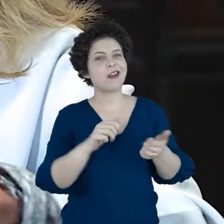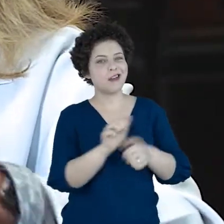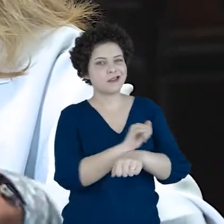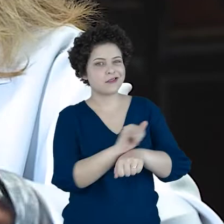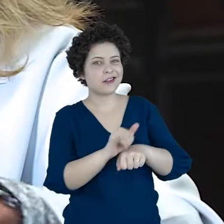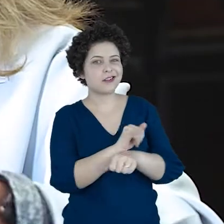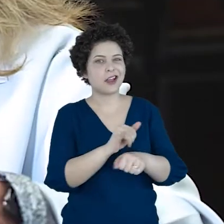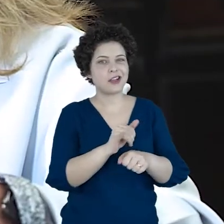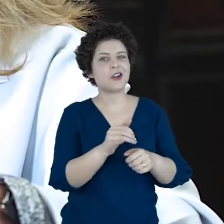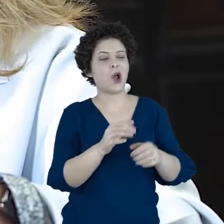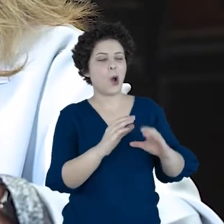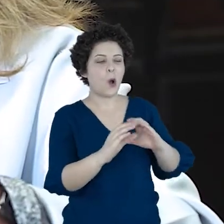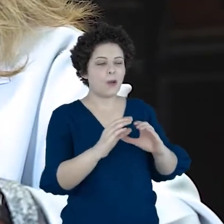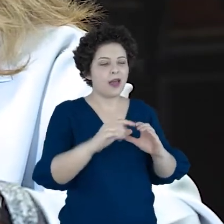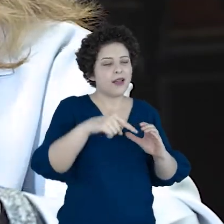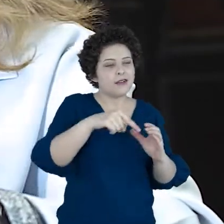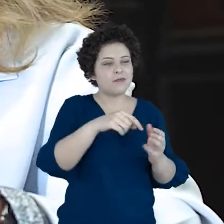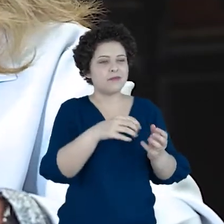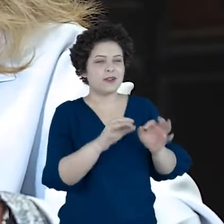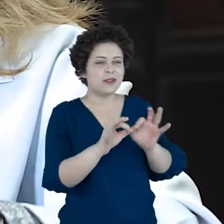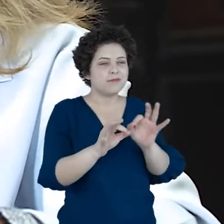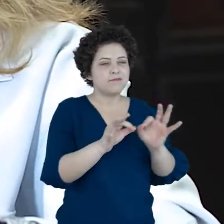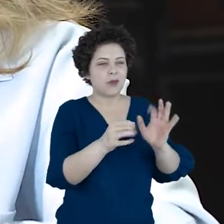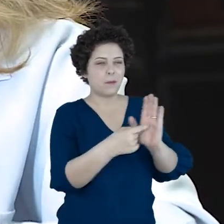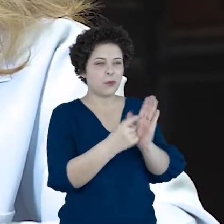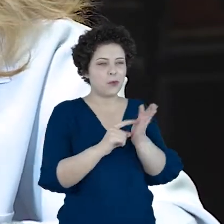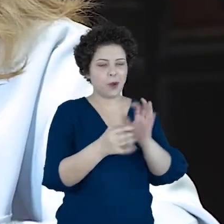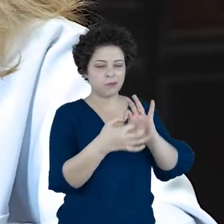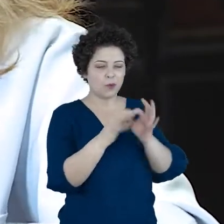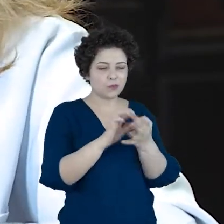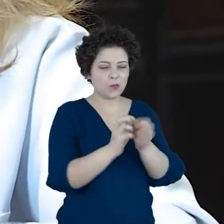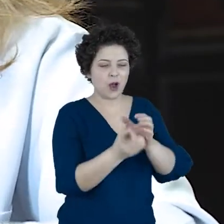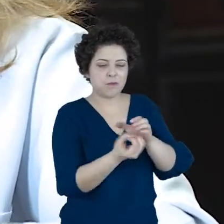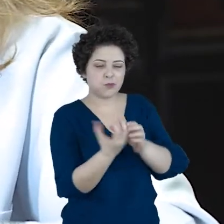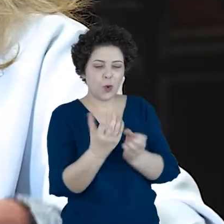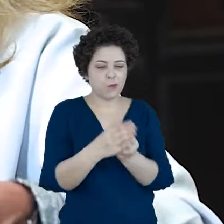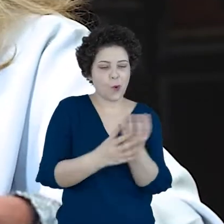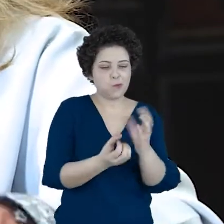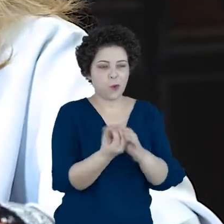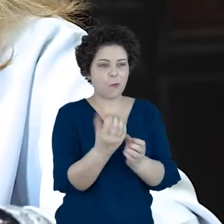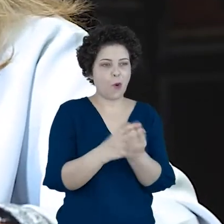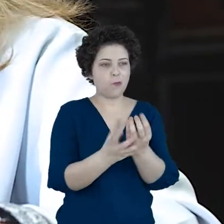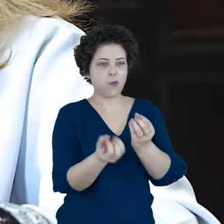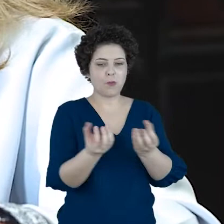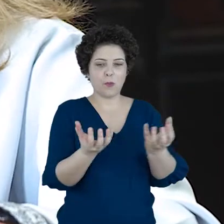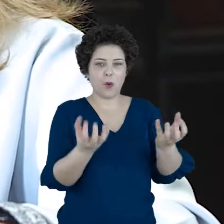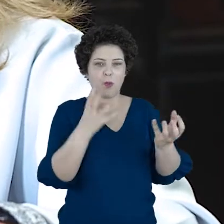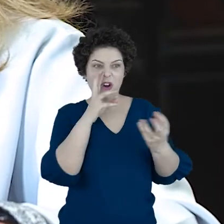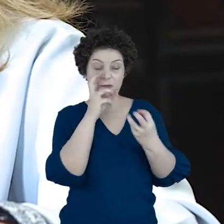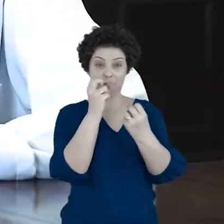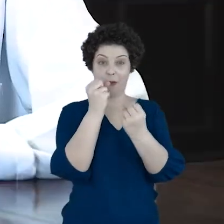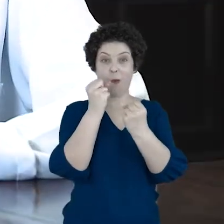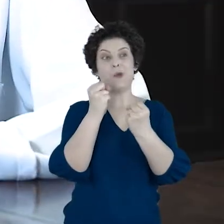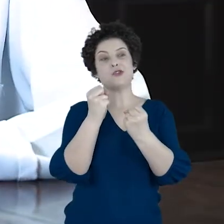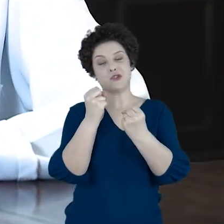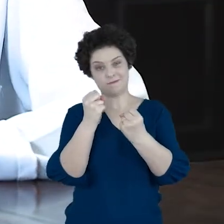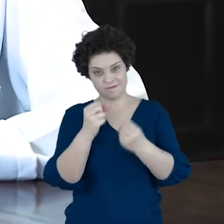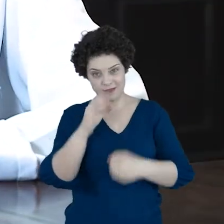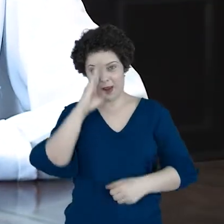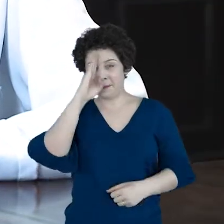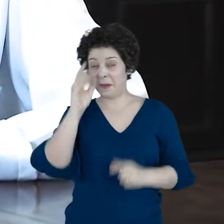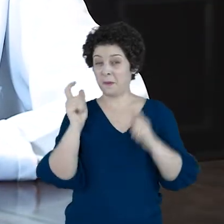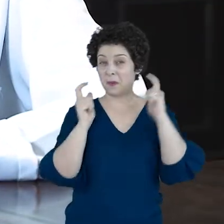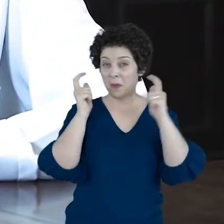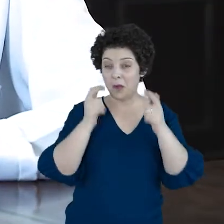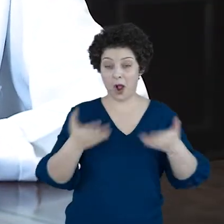de comunicação entre as bactérias para criar bactérias mais fortes e mais resistentes. A principal